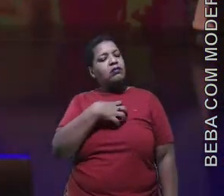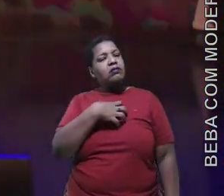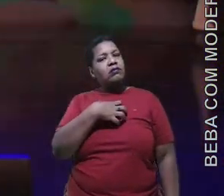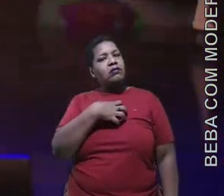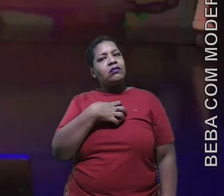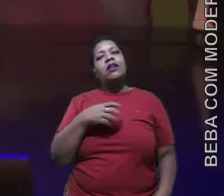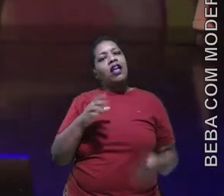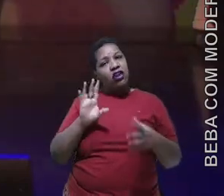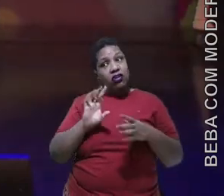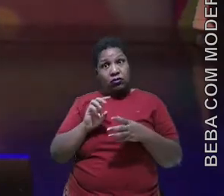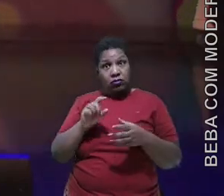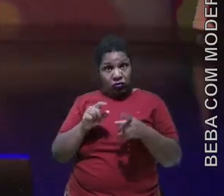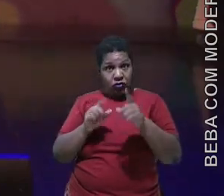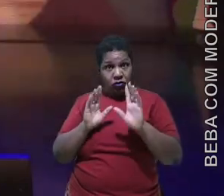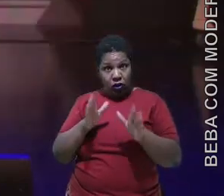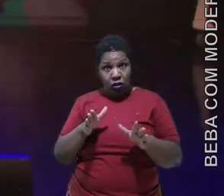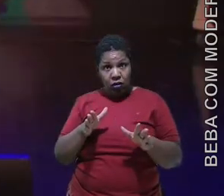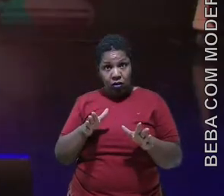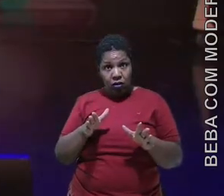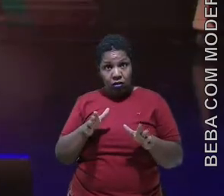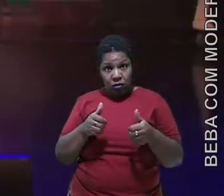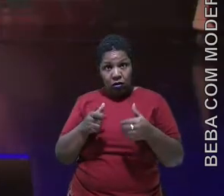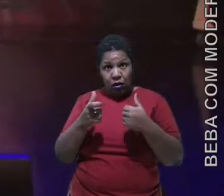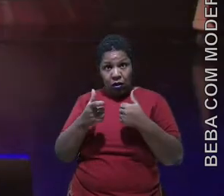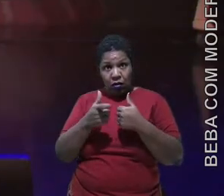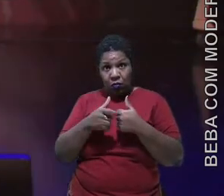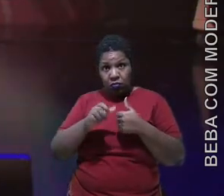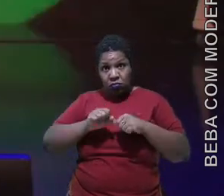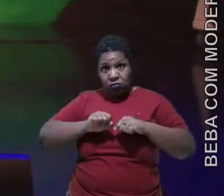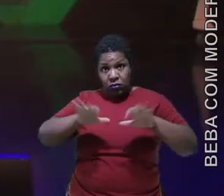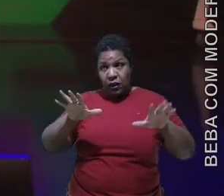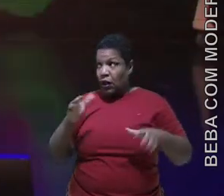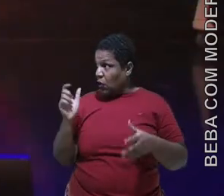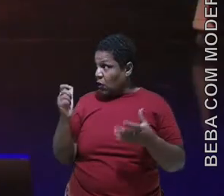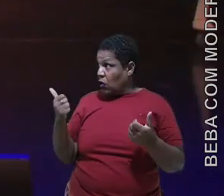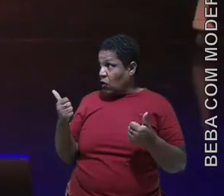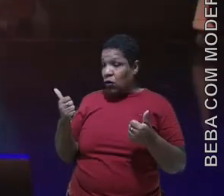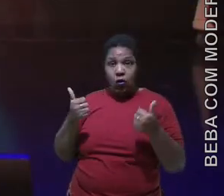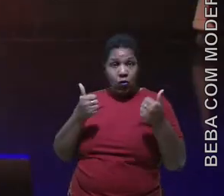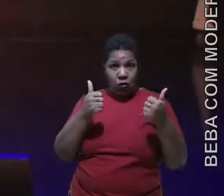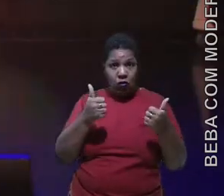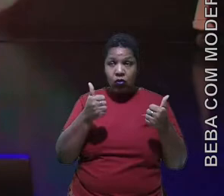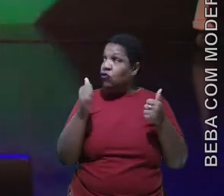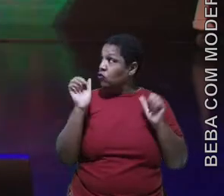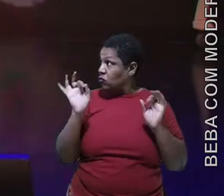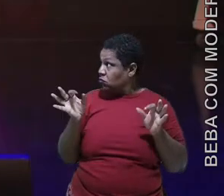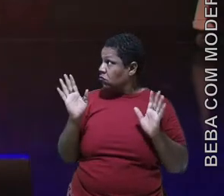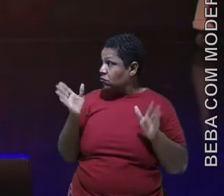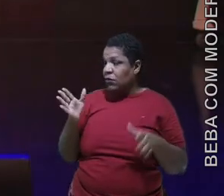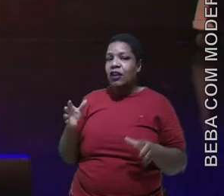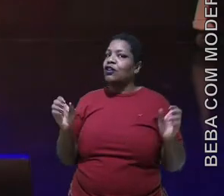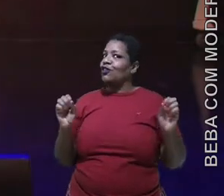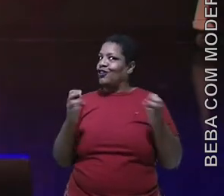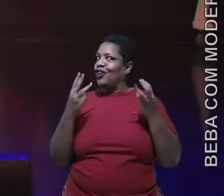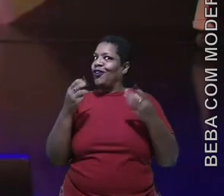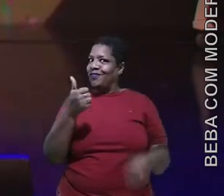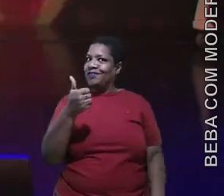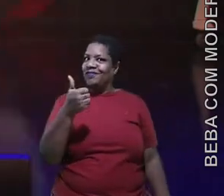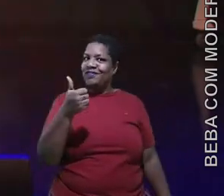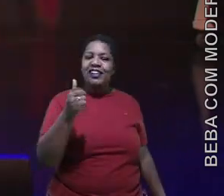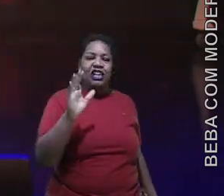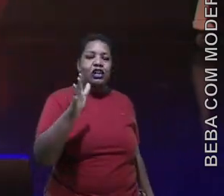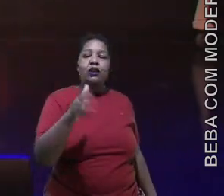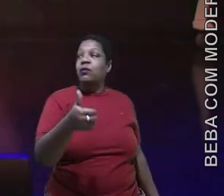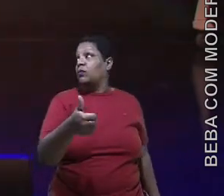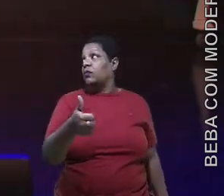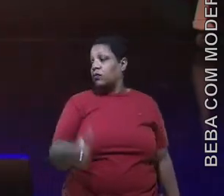aí já mandou que daí eu passo para ele começar compartilhou seu Laine pessoal já